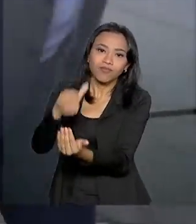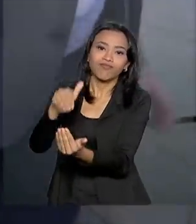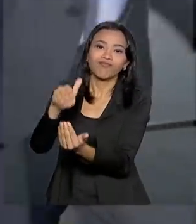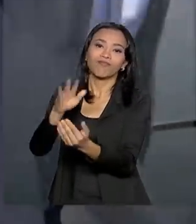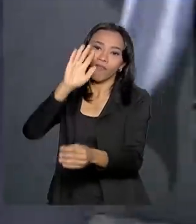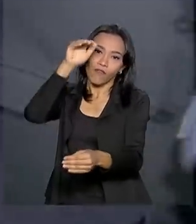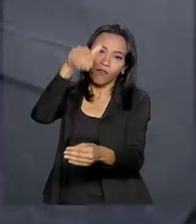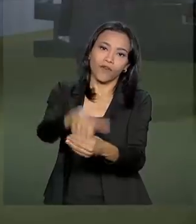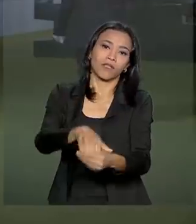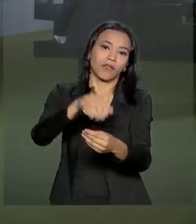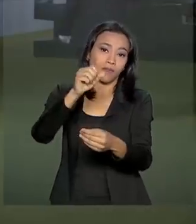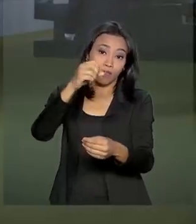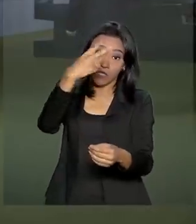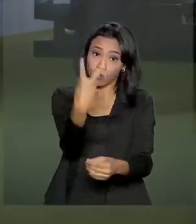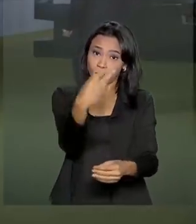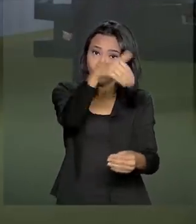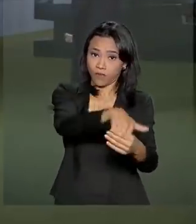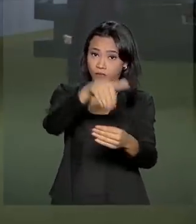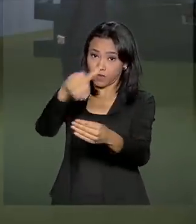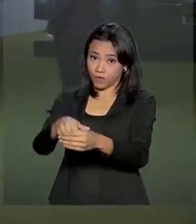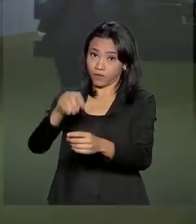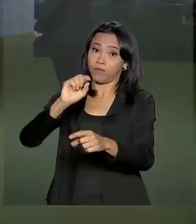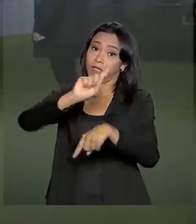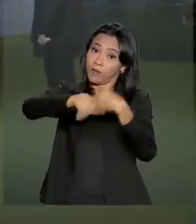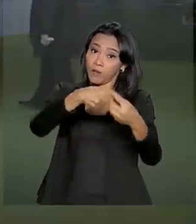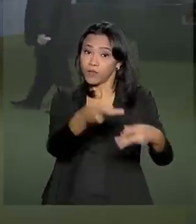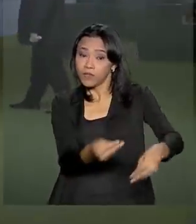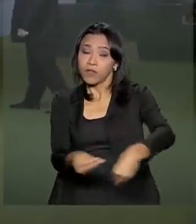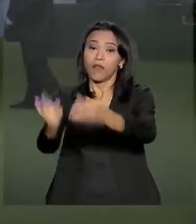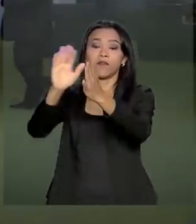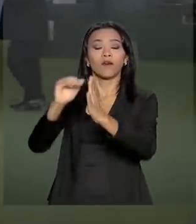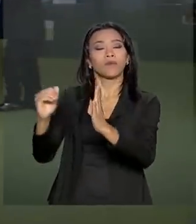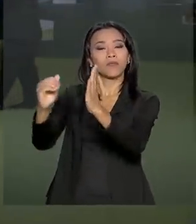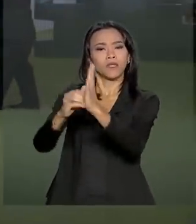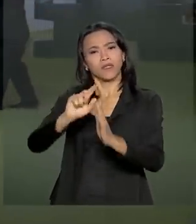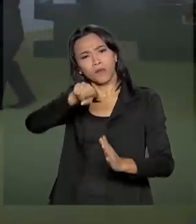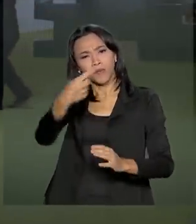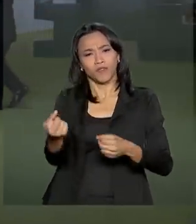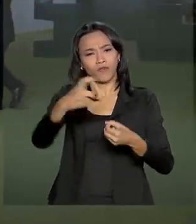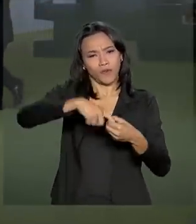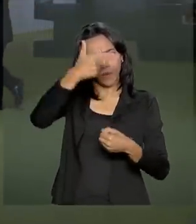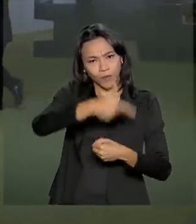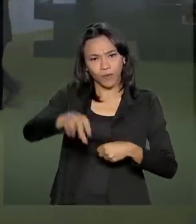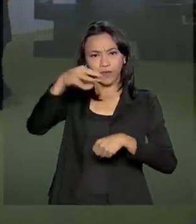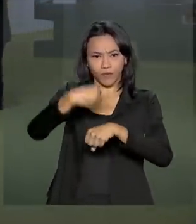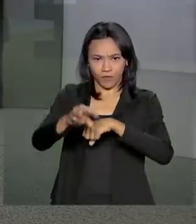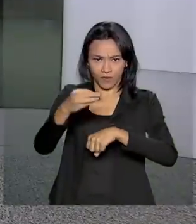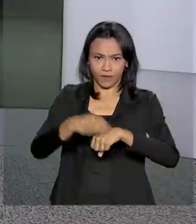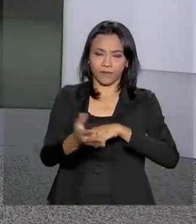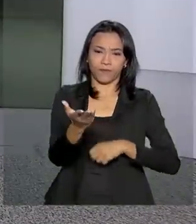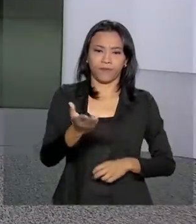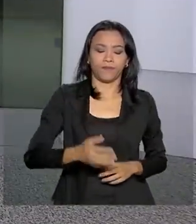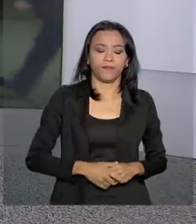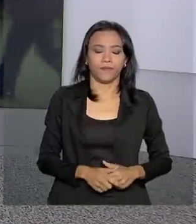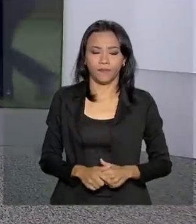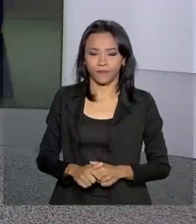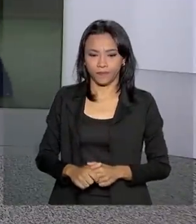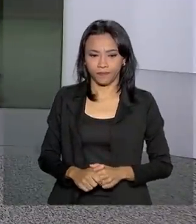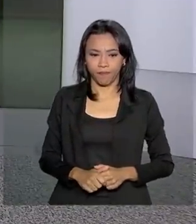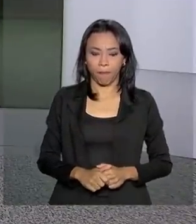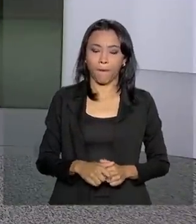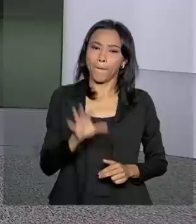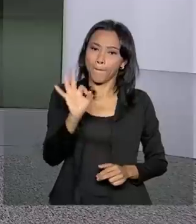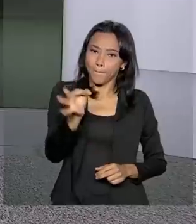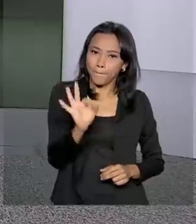o Senado. Nós continuamos por aqui, voltamos a qualquer momento com outras informações. Roberto? Isso